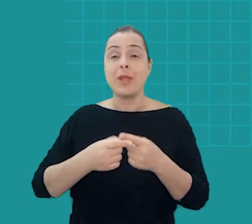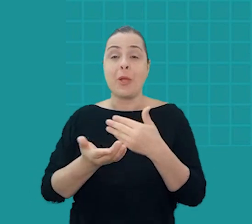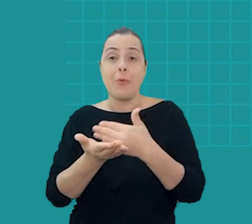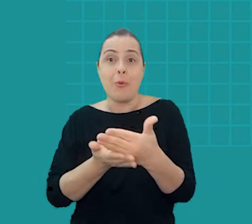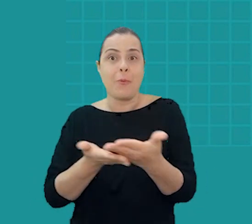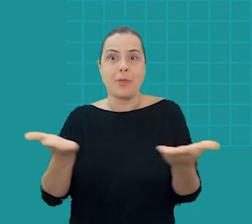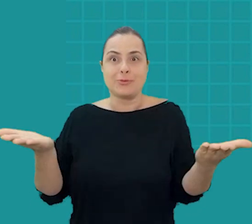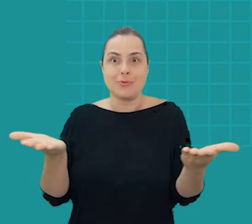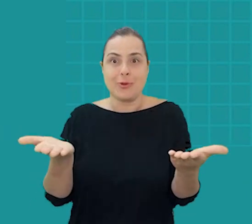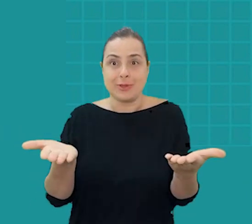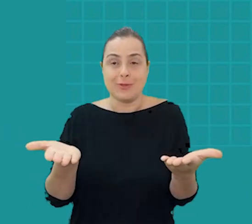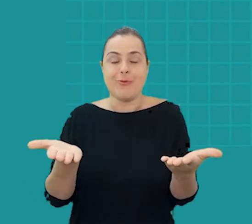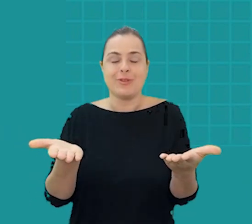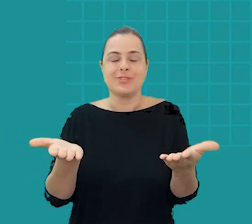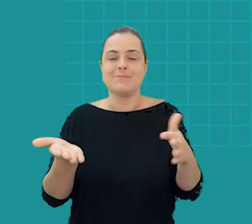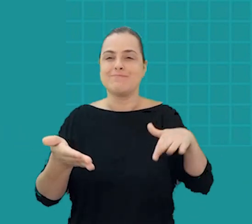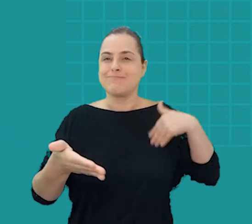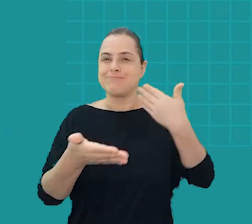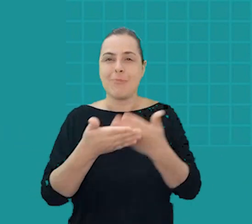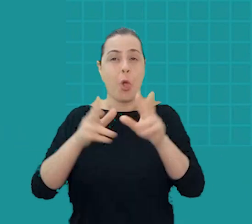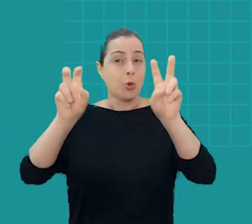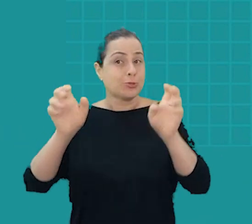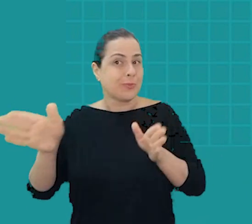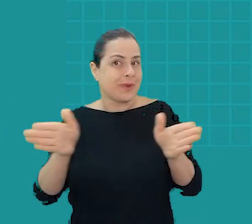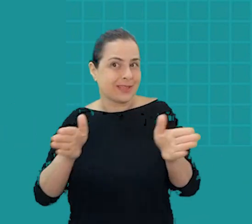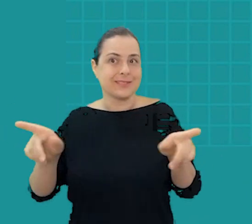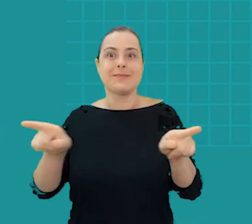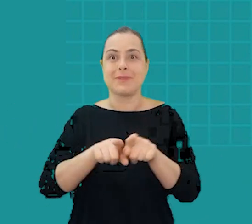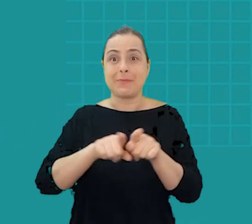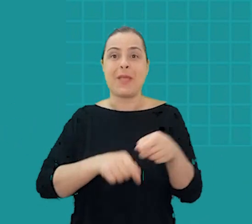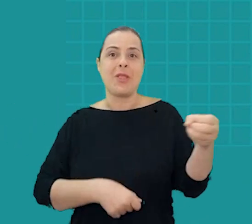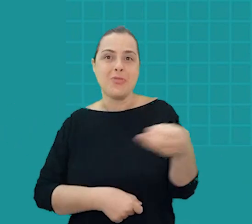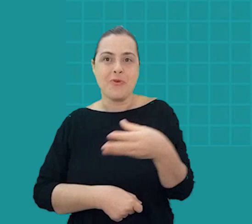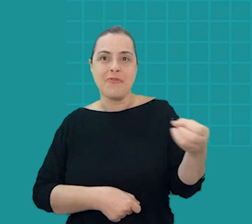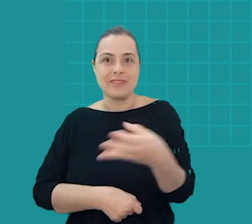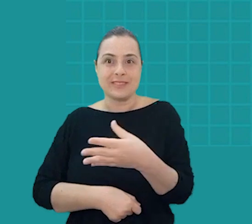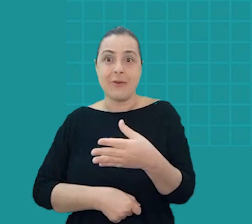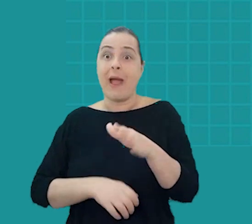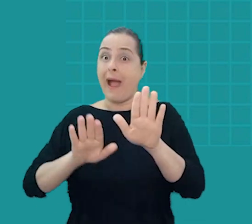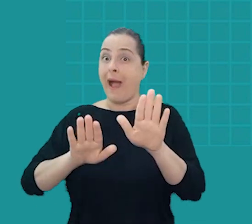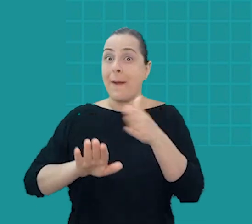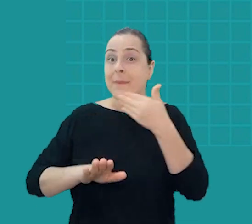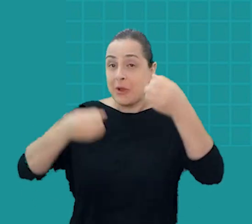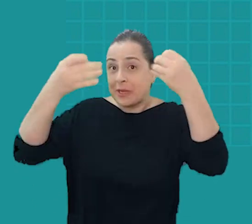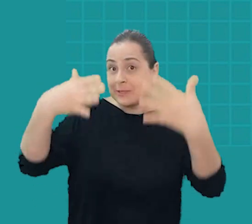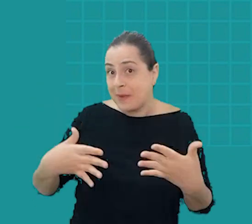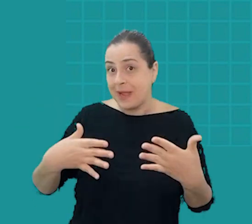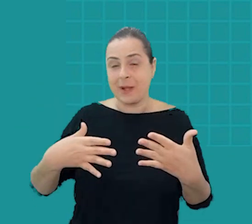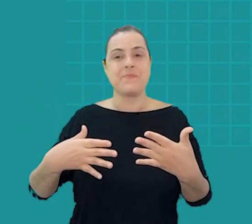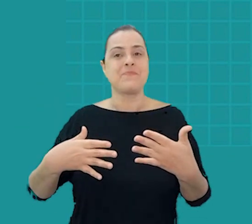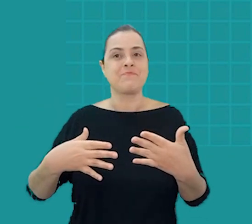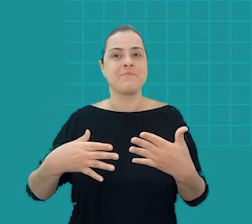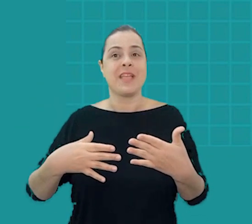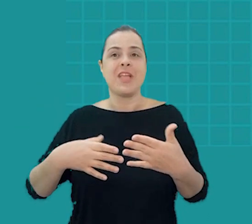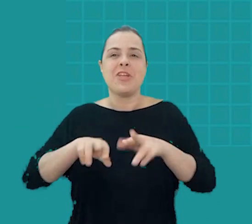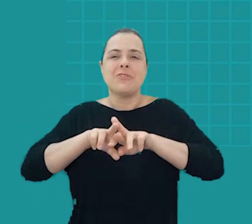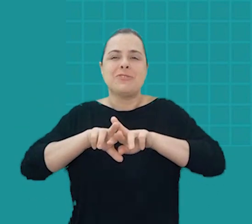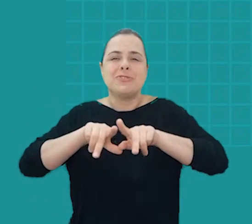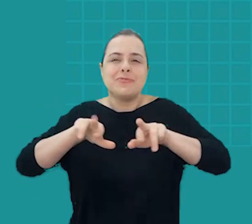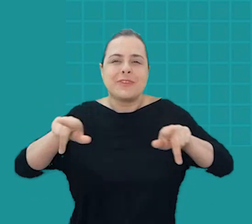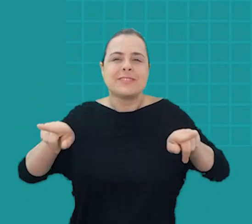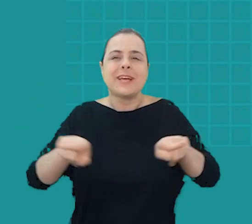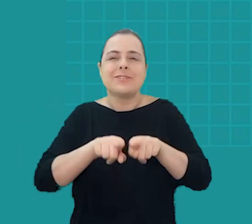tenho feito hoje com acessibilidade e inovação, ou melhor, diversidade e autonomia.